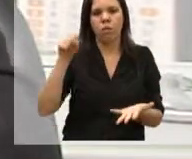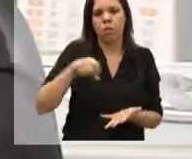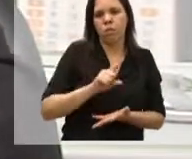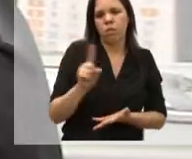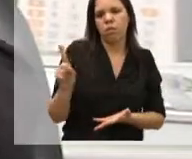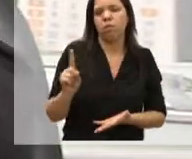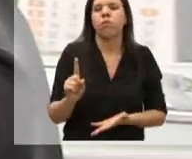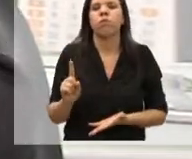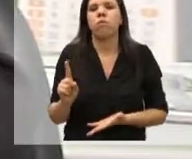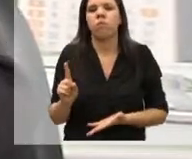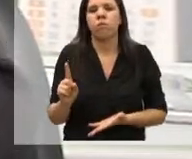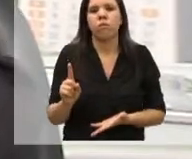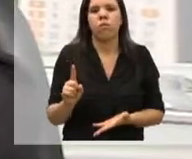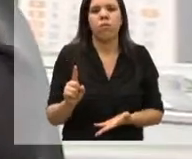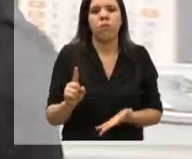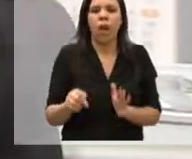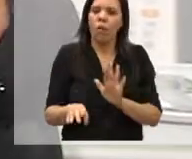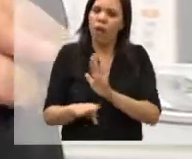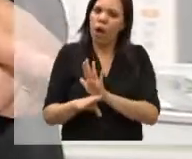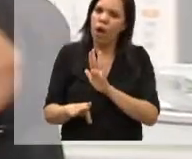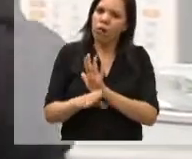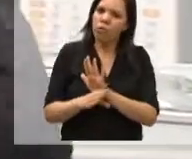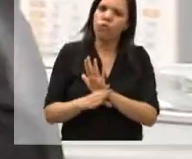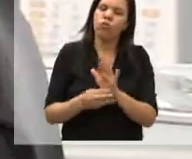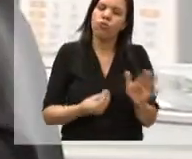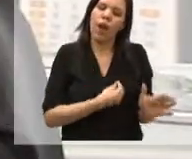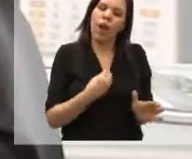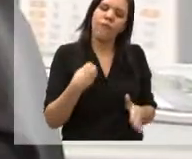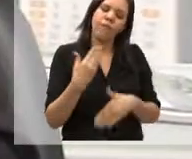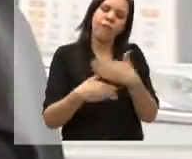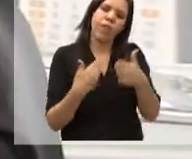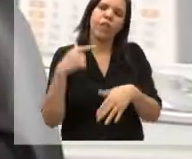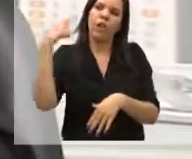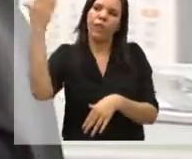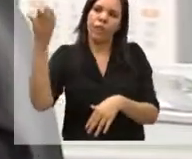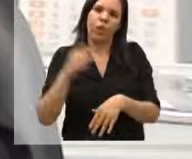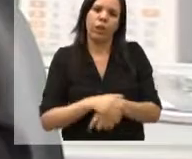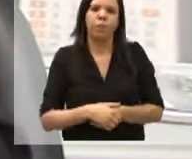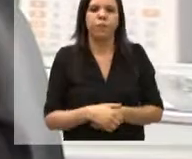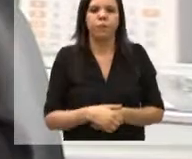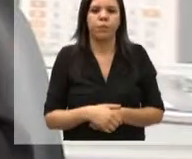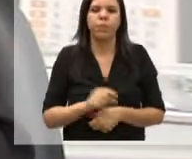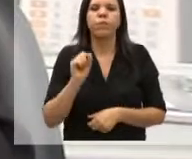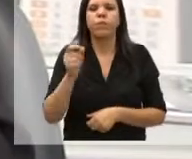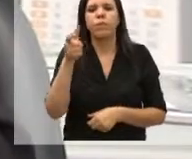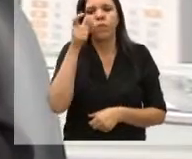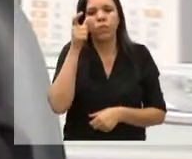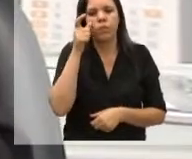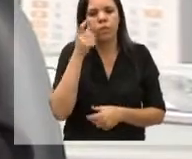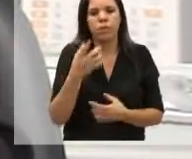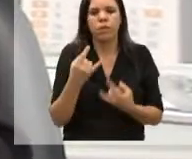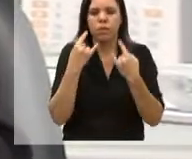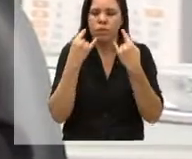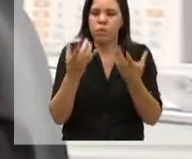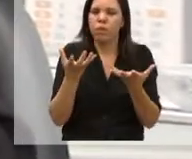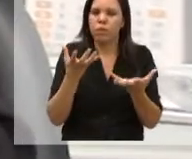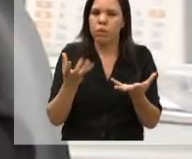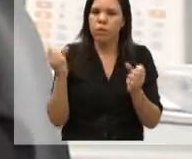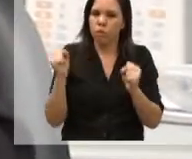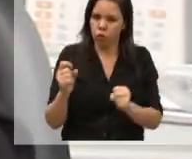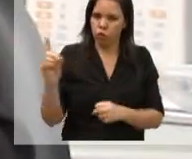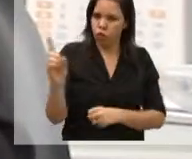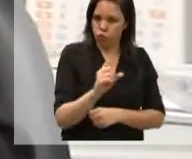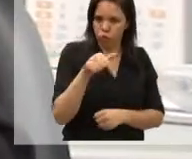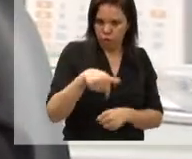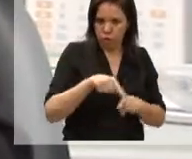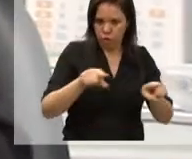as leis é que vão ditar as vidas que vai se levar lá fora. Para quem está assistindo a gente, se interessou, pode vir que aqui